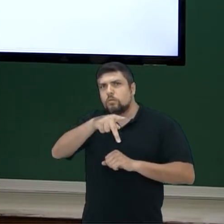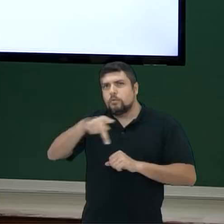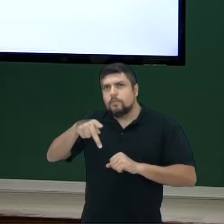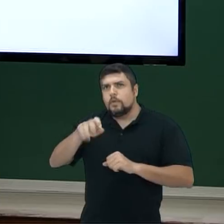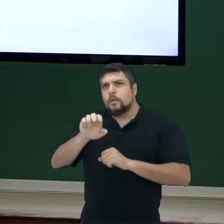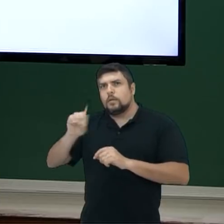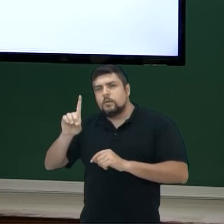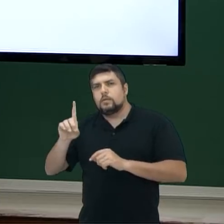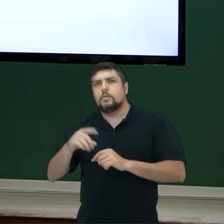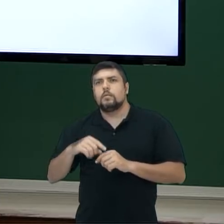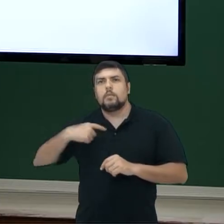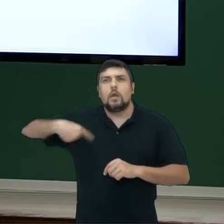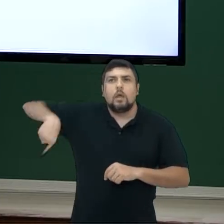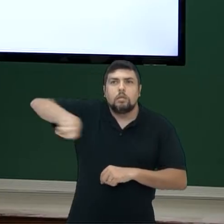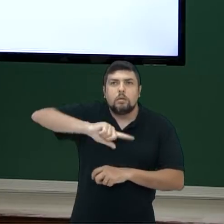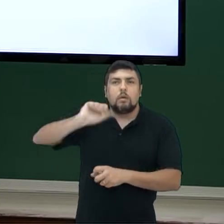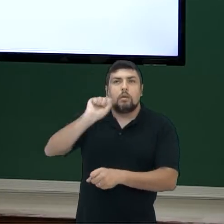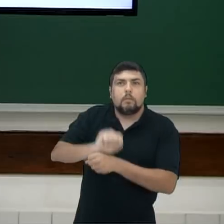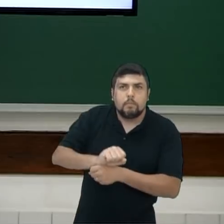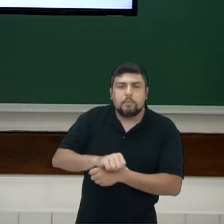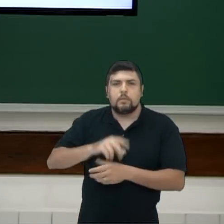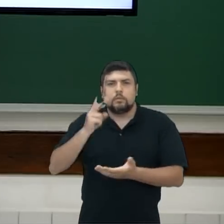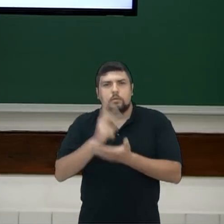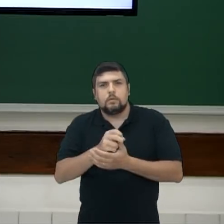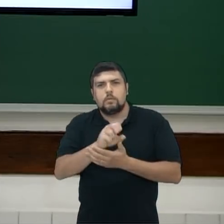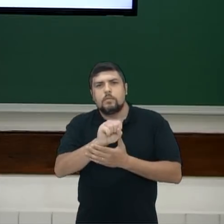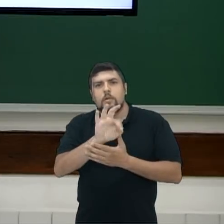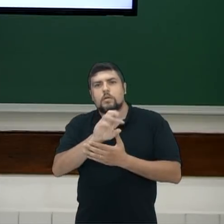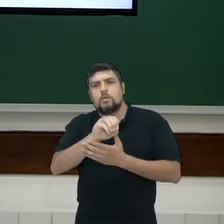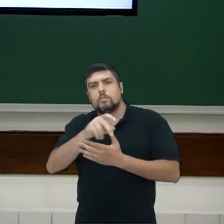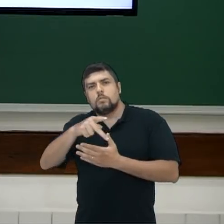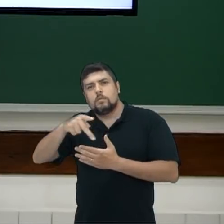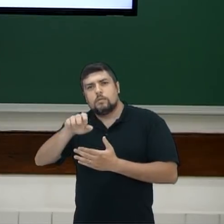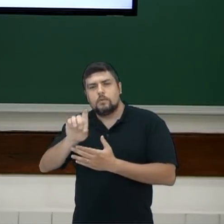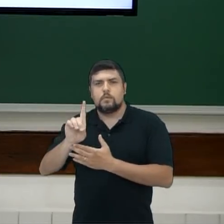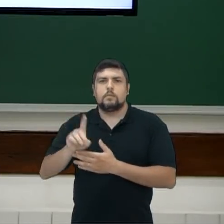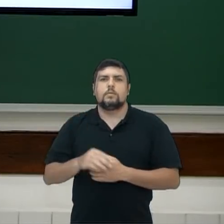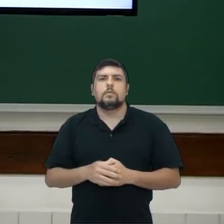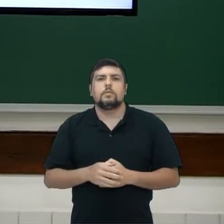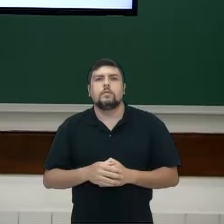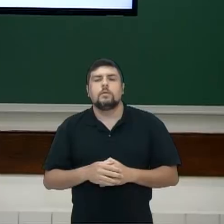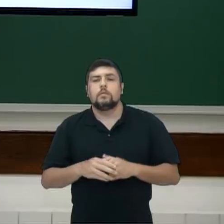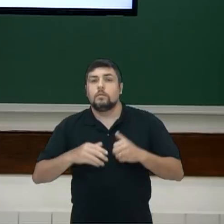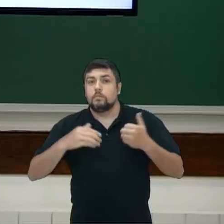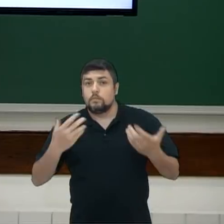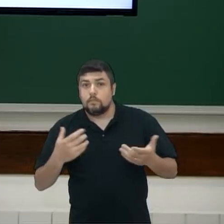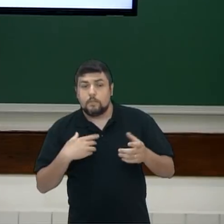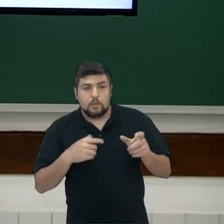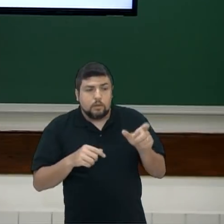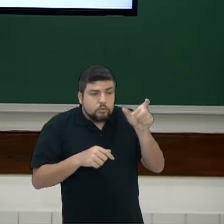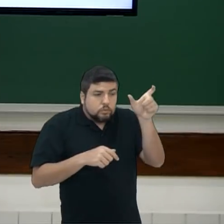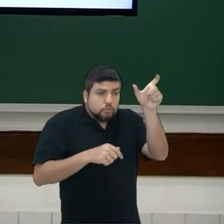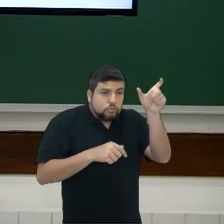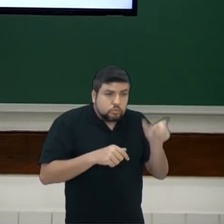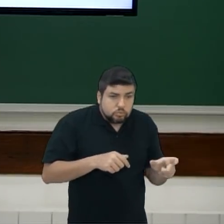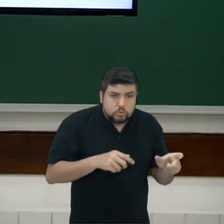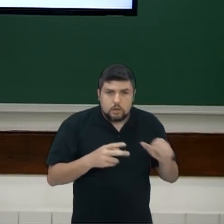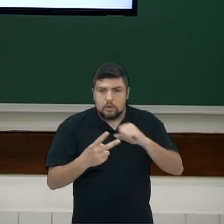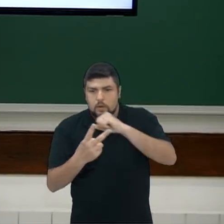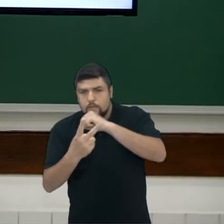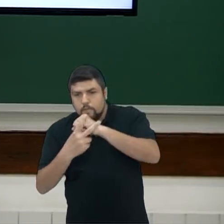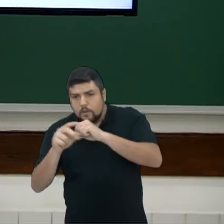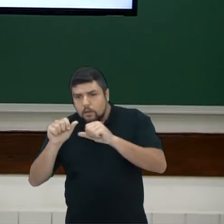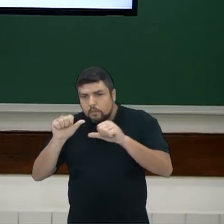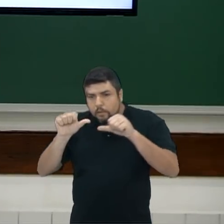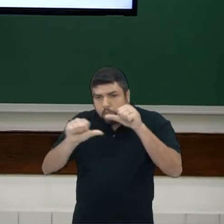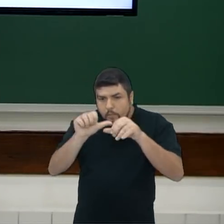parou, paramos e assim por diante, certo? Lembrando sempre que o sujeito não muda o verbo, sempre vai ser o mesmo verbo.